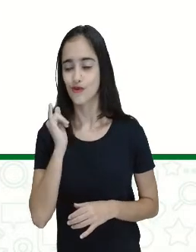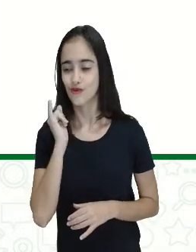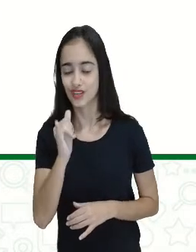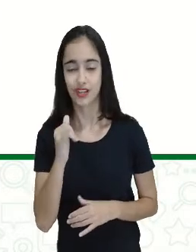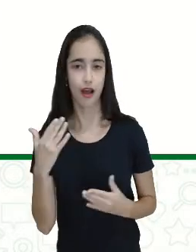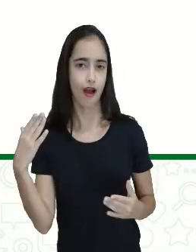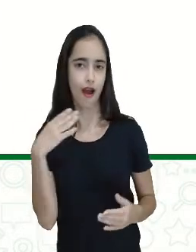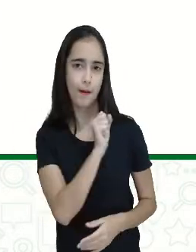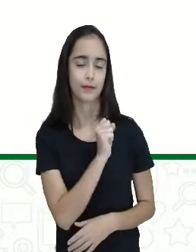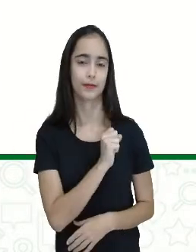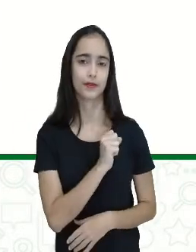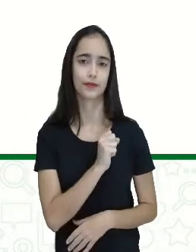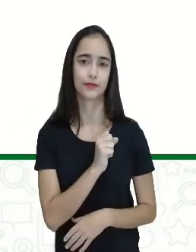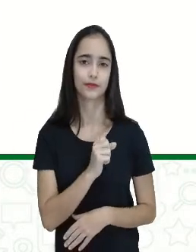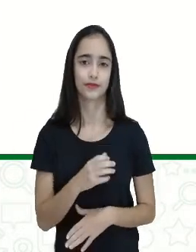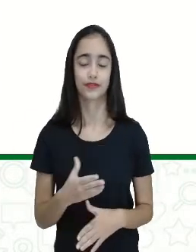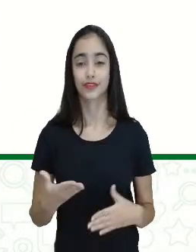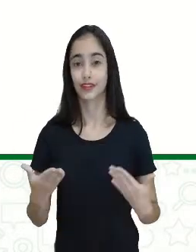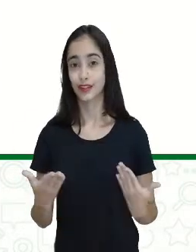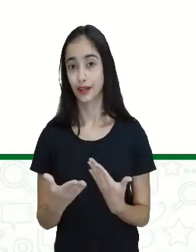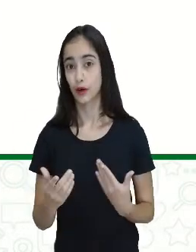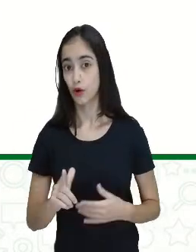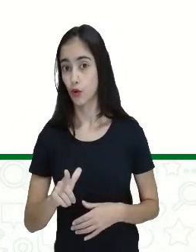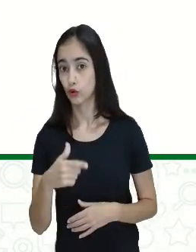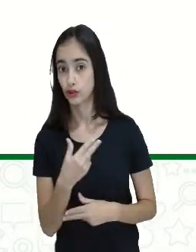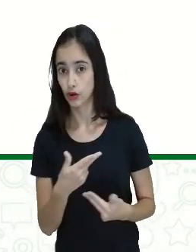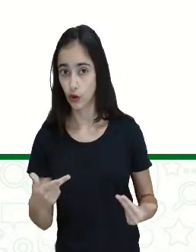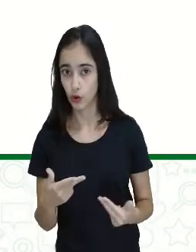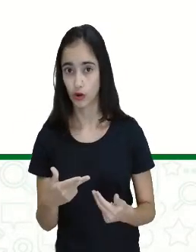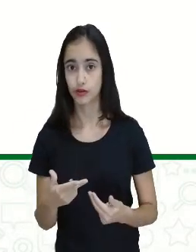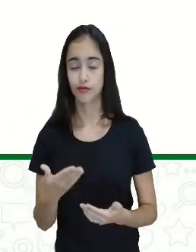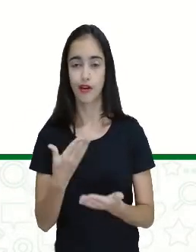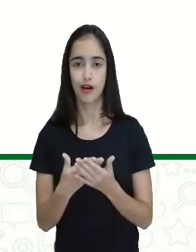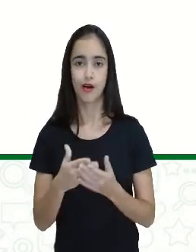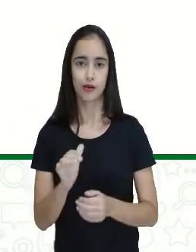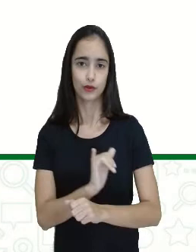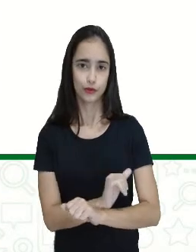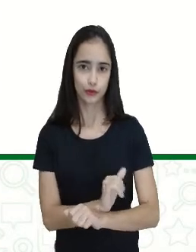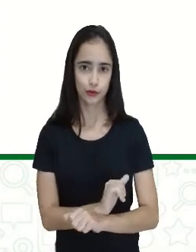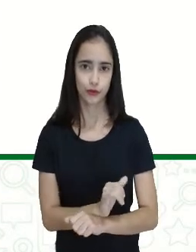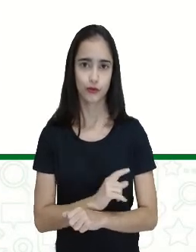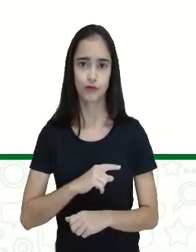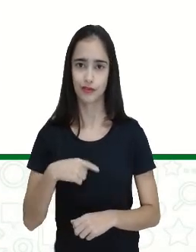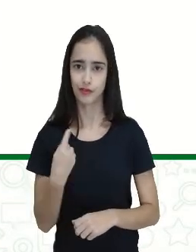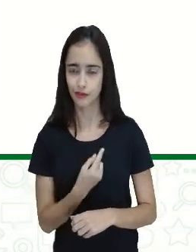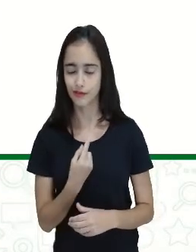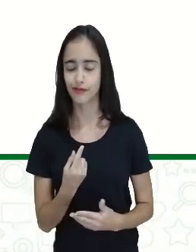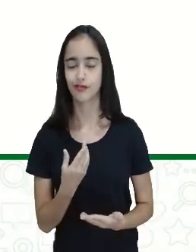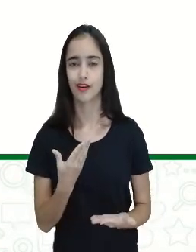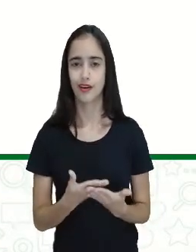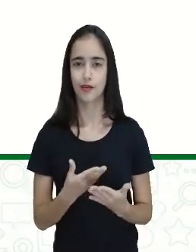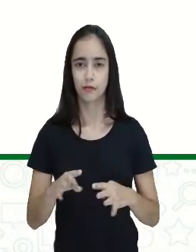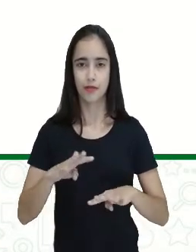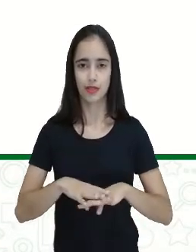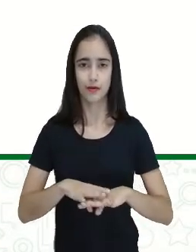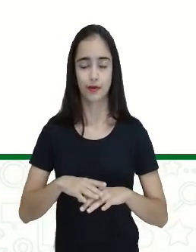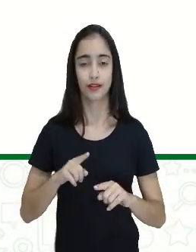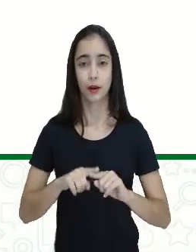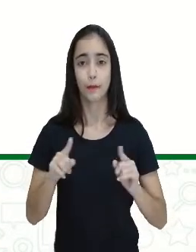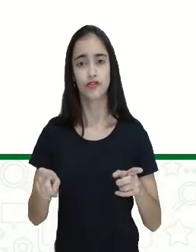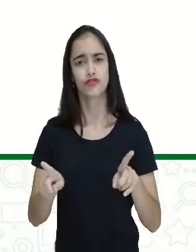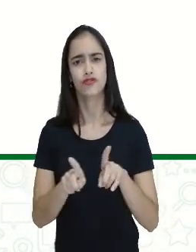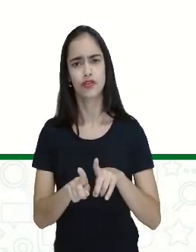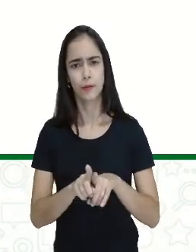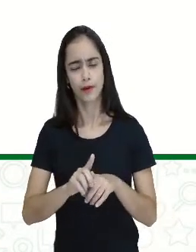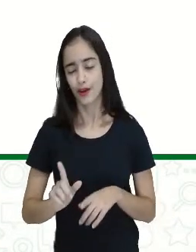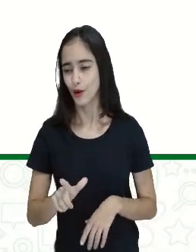detalhe, não só nossa aula ficará no YouTube, como também as aulas dos outros professores de todas as disciplinas. Você pode acompanhar quantas